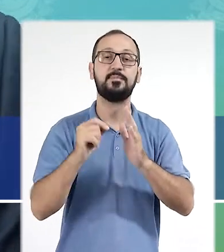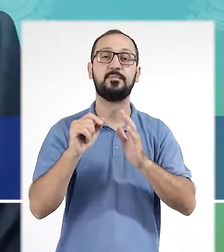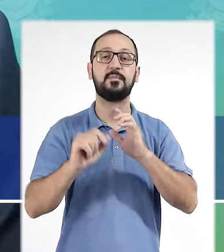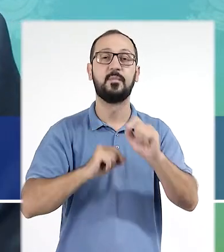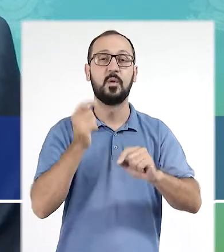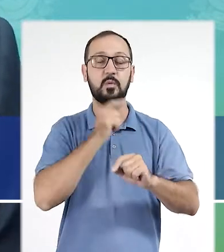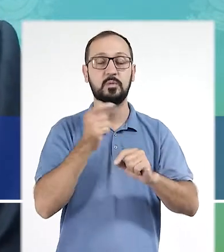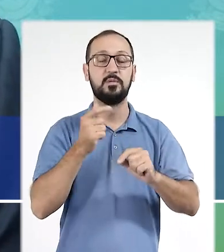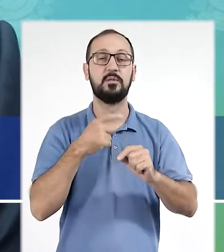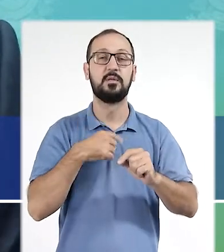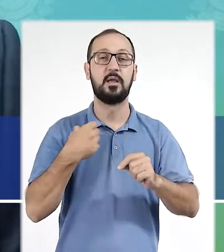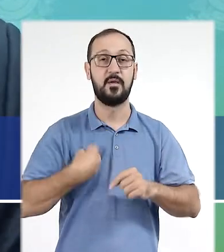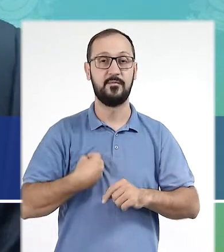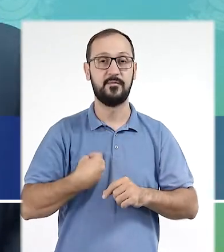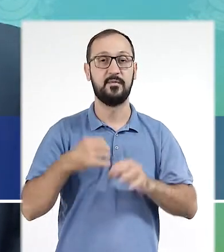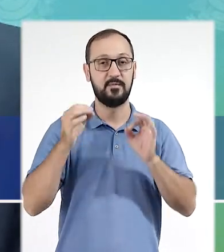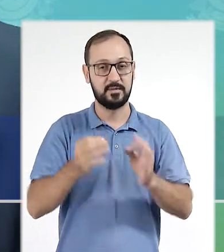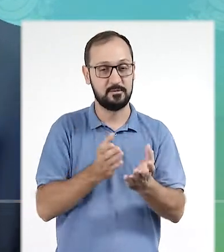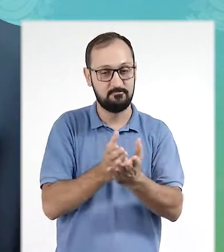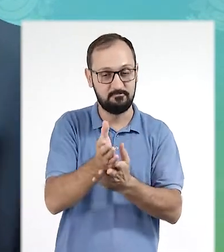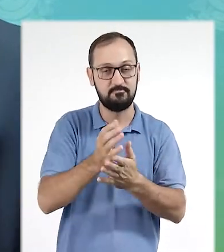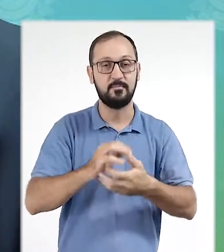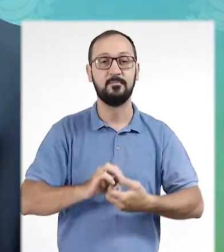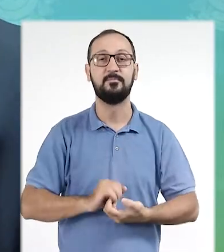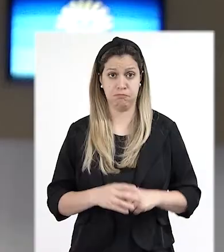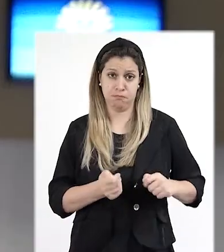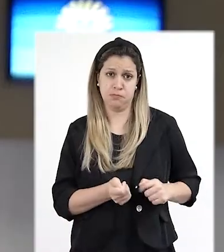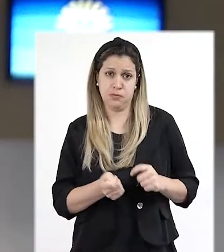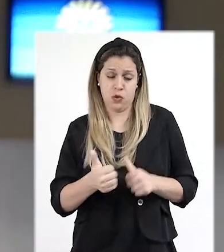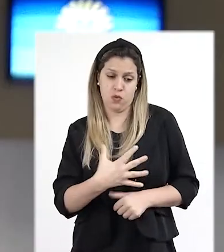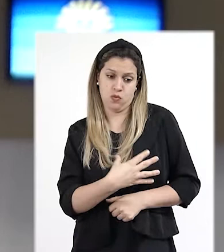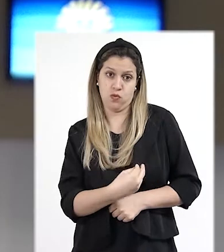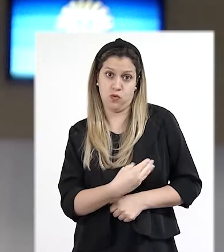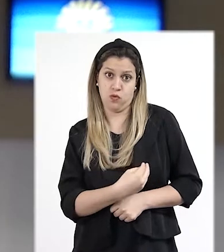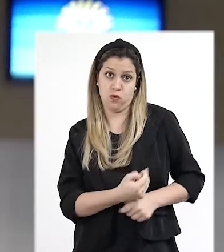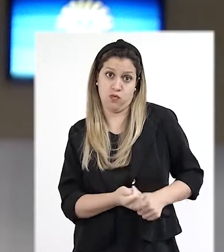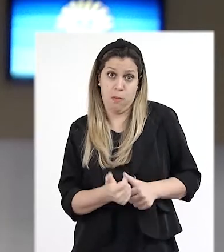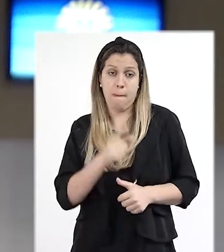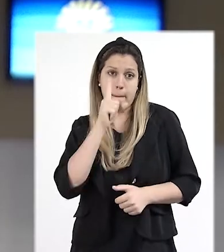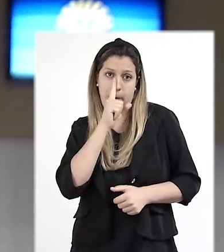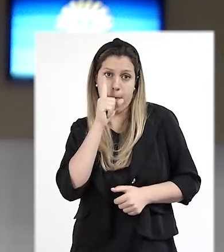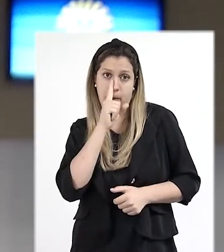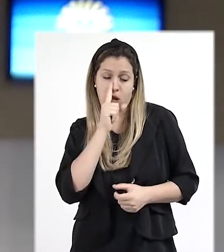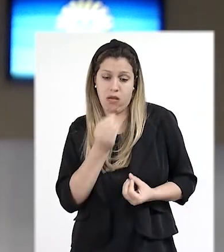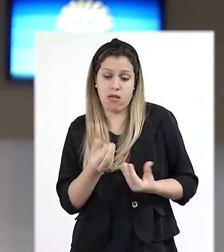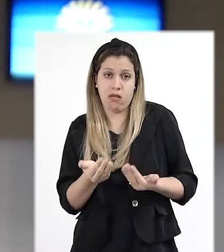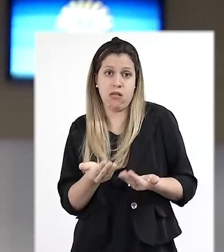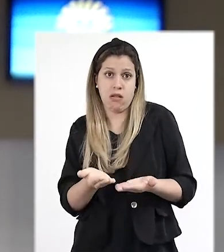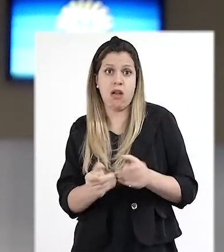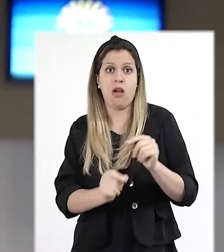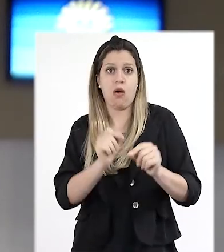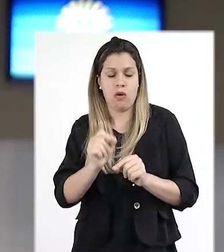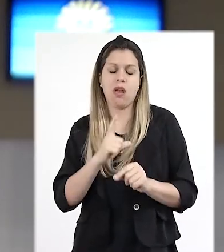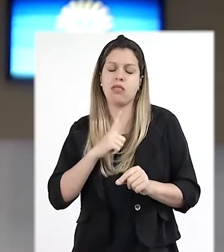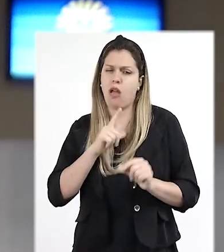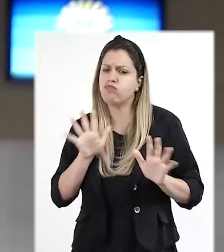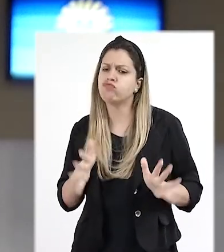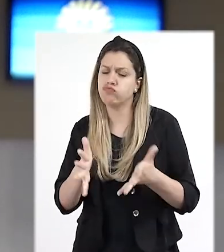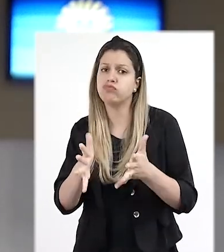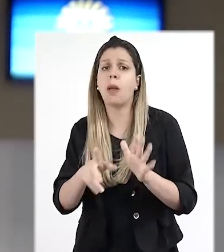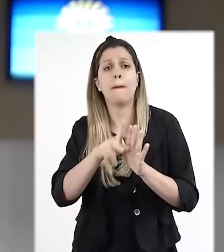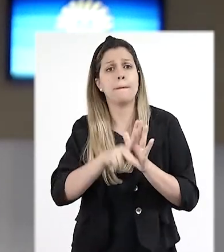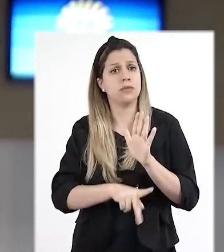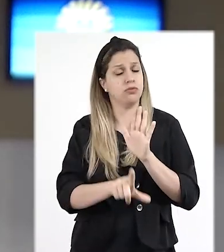refis e poder regularizar a sua situação. A doação de leite materno poderá receber mais um incentivo.